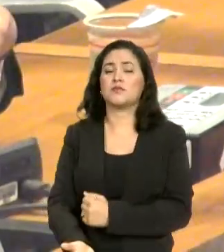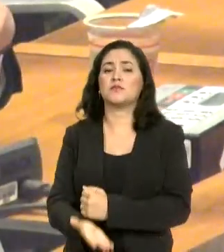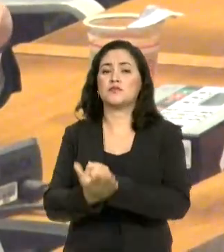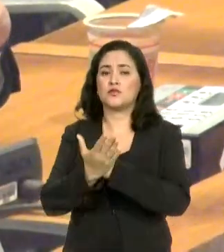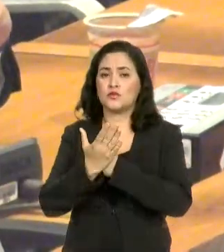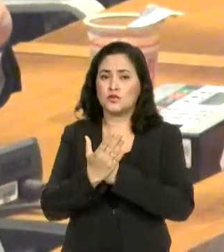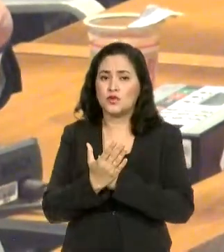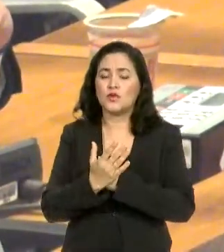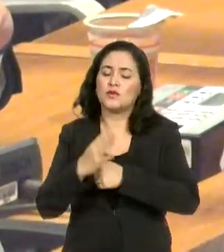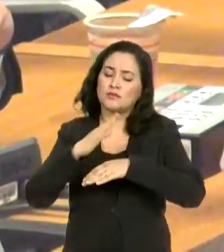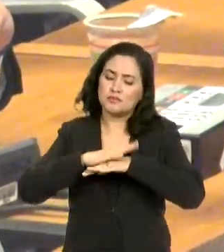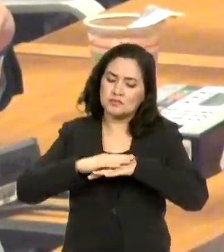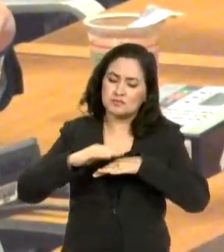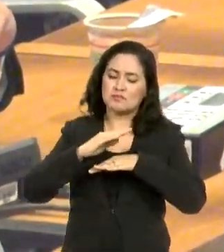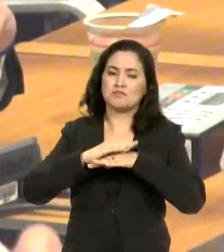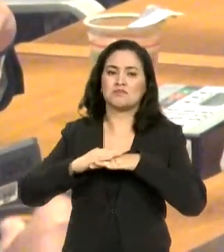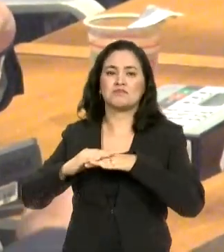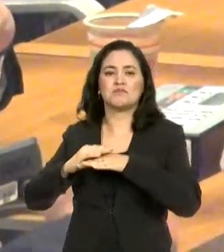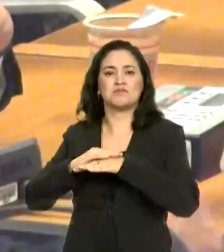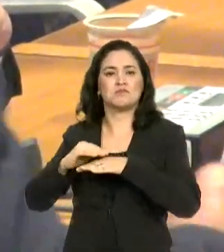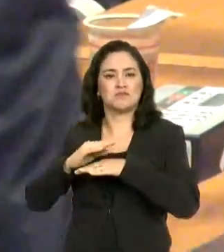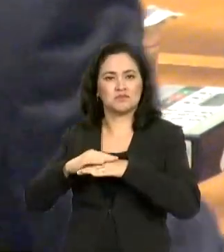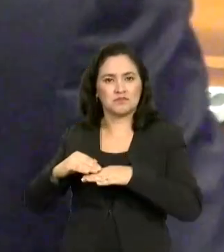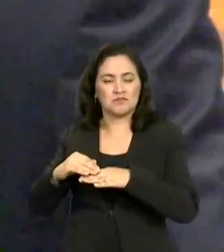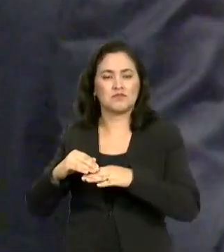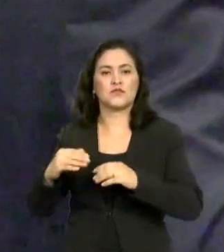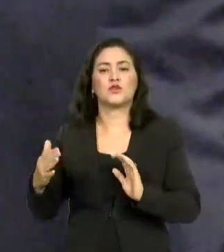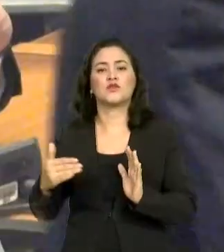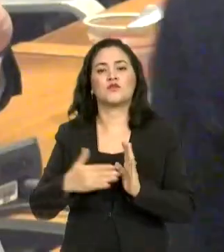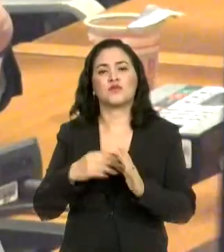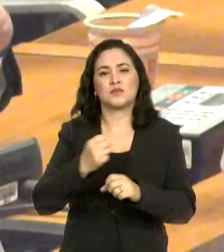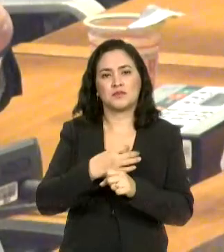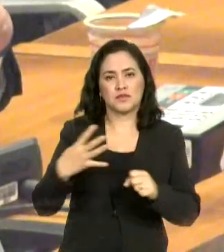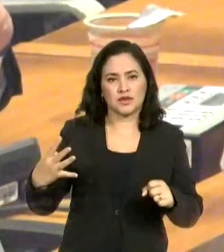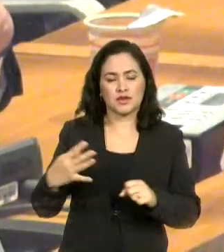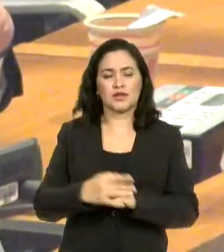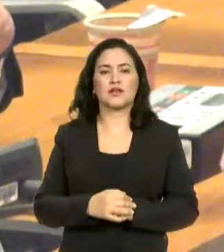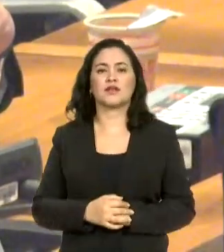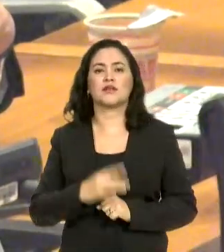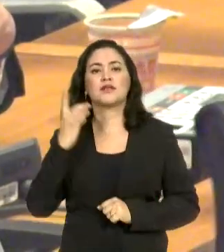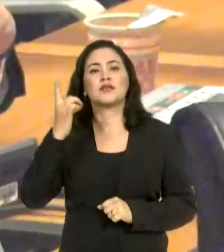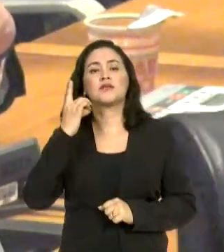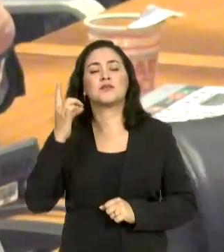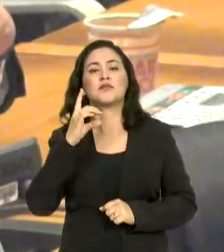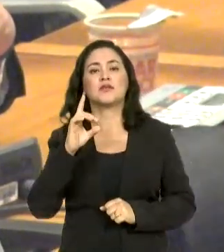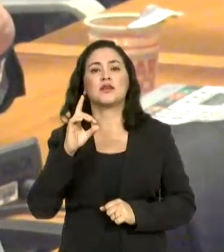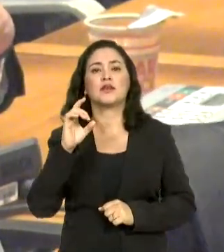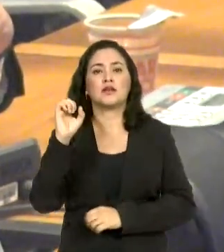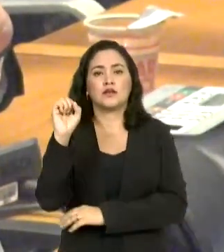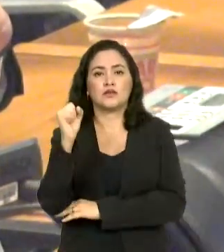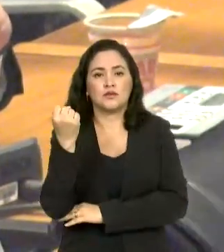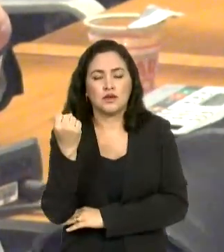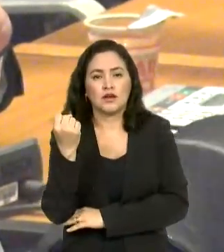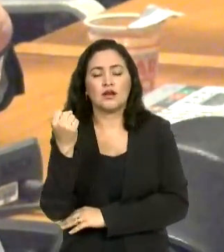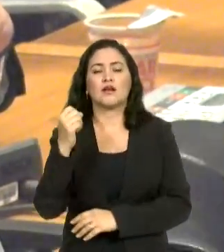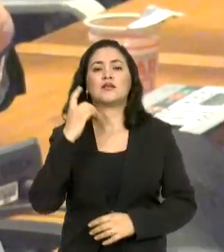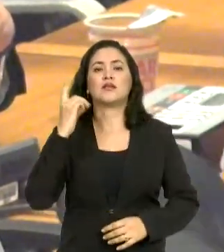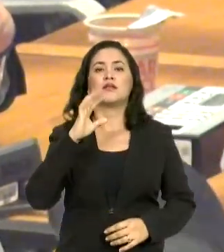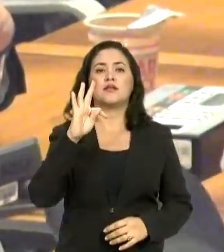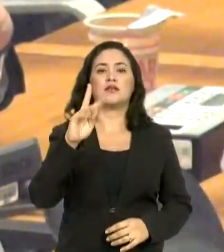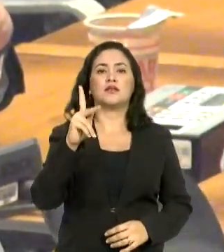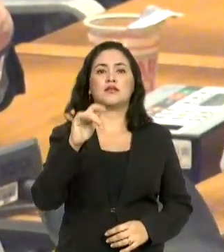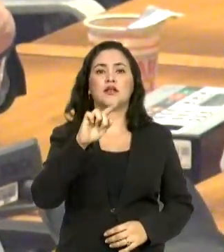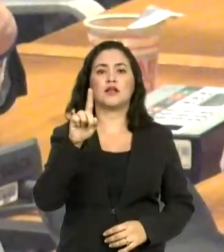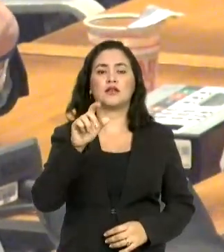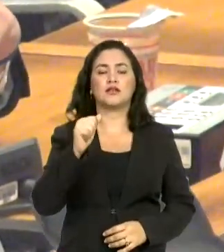nesses últimos anos, nesse último mandato. Deputado Duarte, deputada Thaísa do meu partido, deputada Helena, deputada Cleide Coutinho,